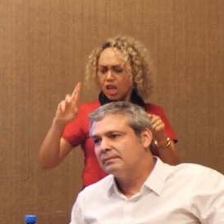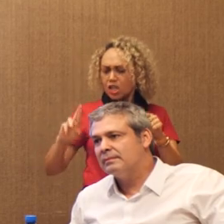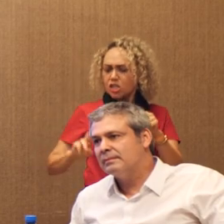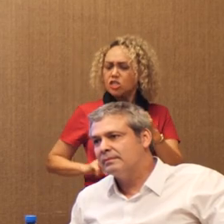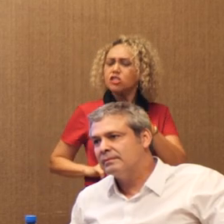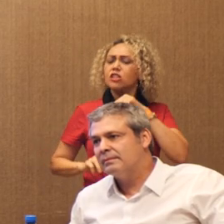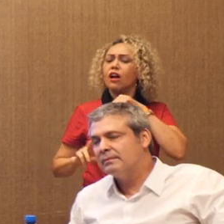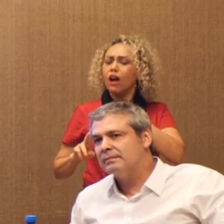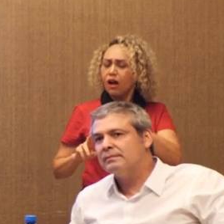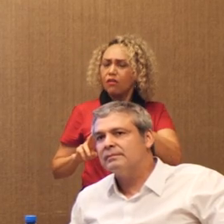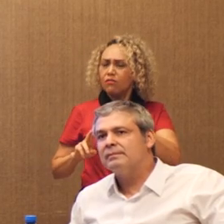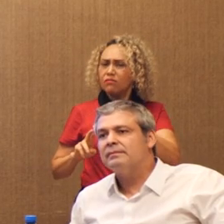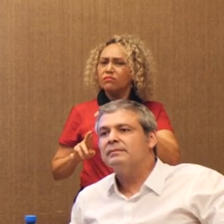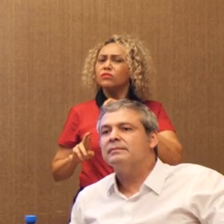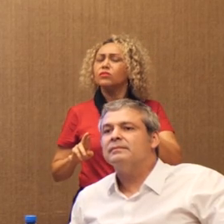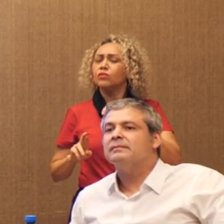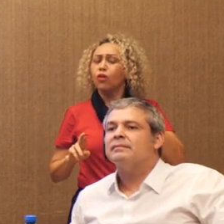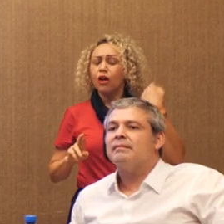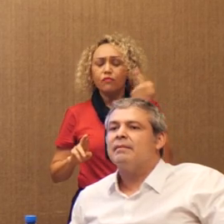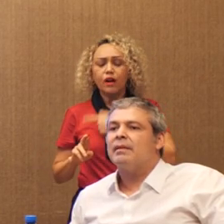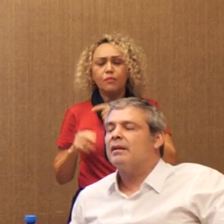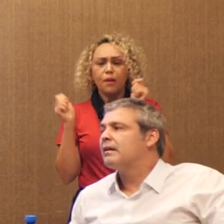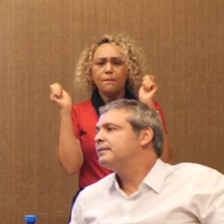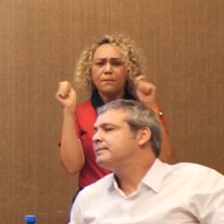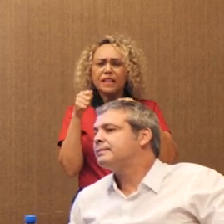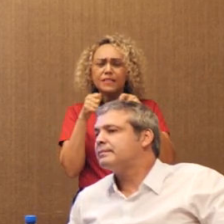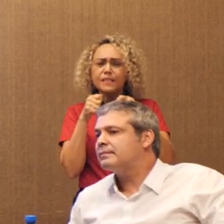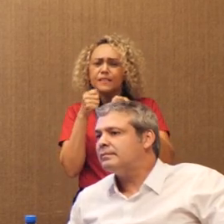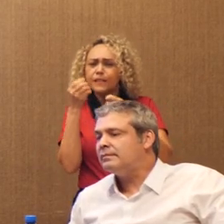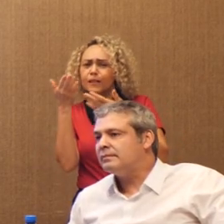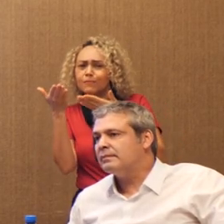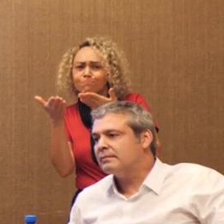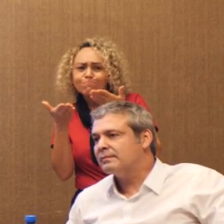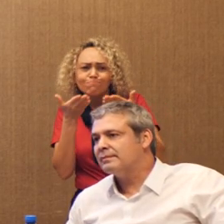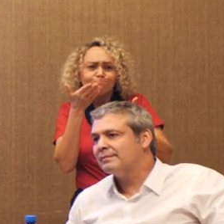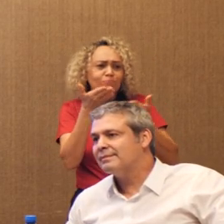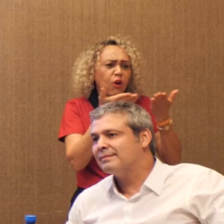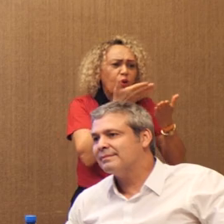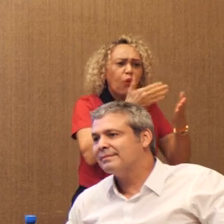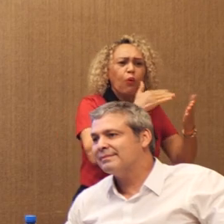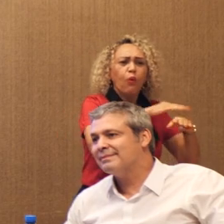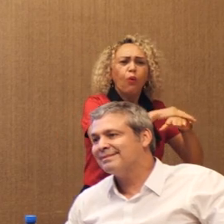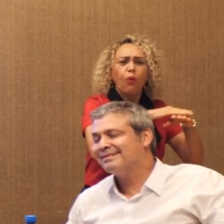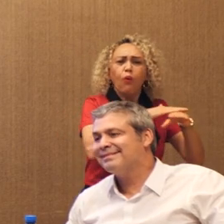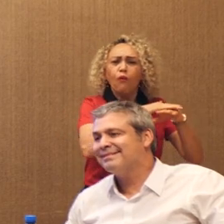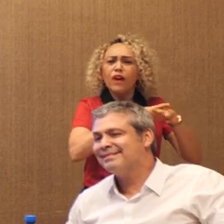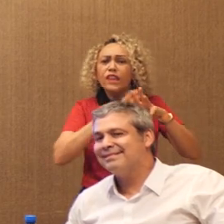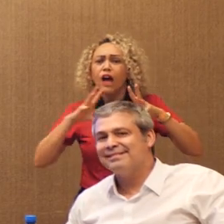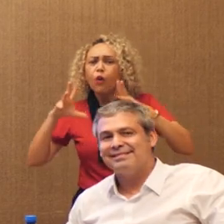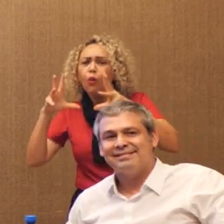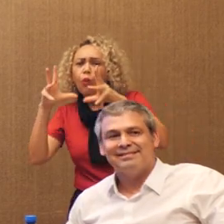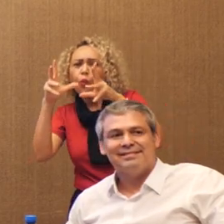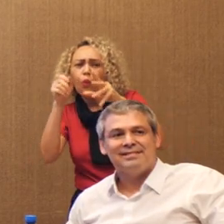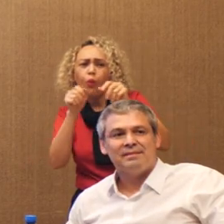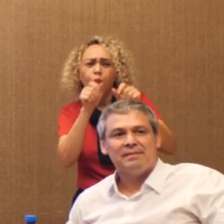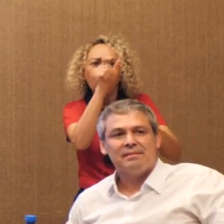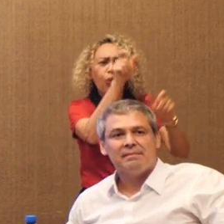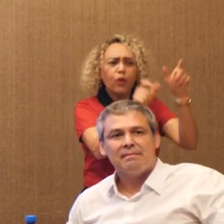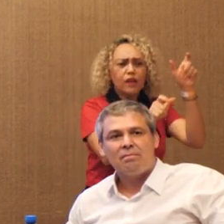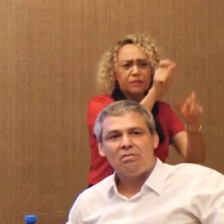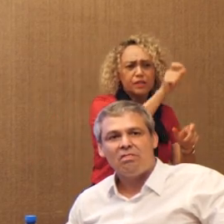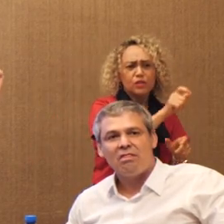trabalho junto às pessoas que são fiéis de todas as denominações religiosas, porque nós não podemos criar em relação às